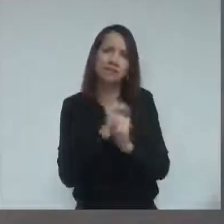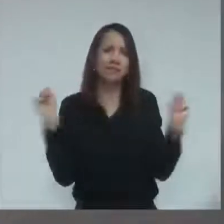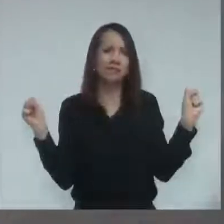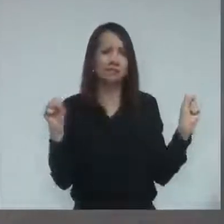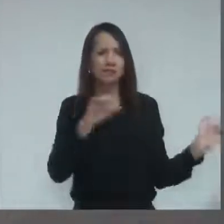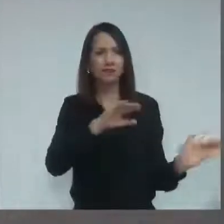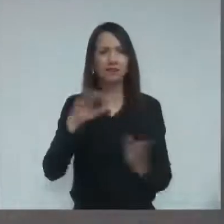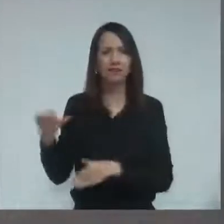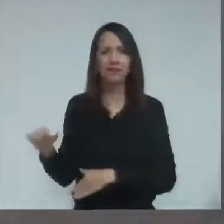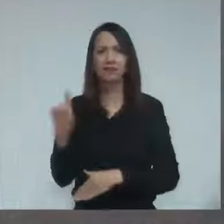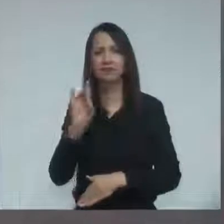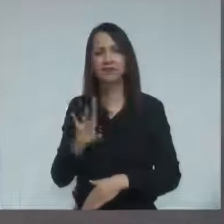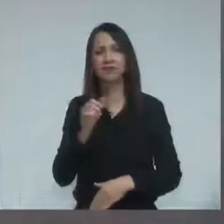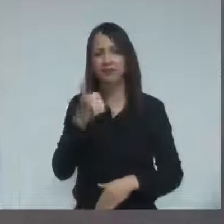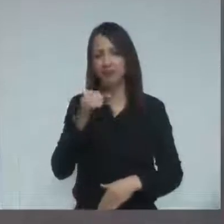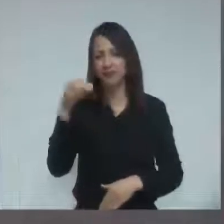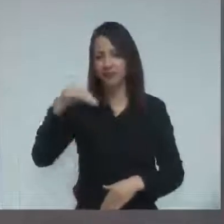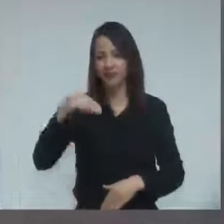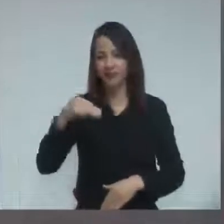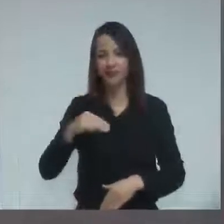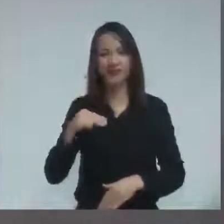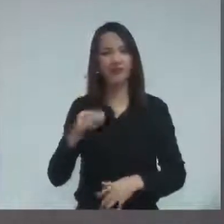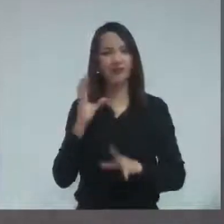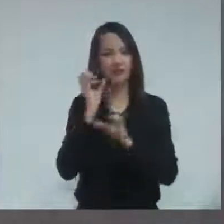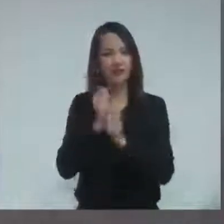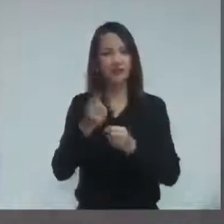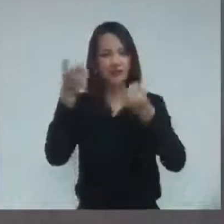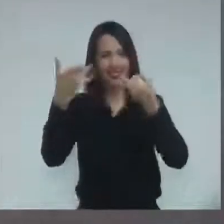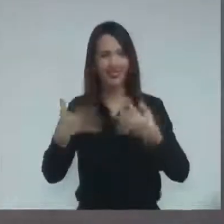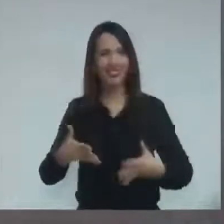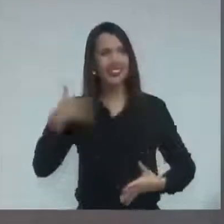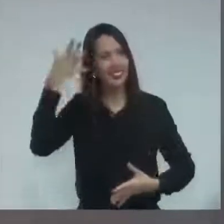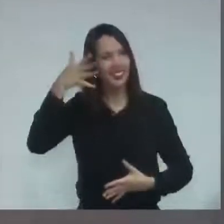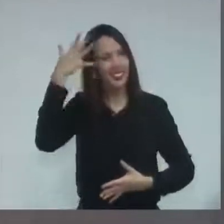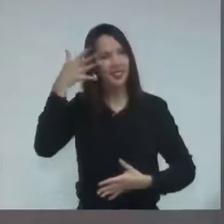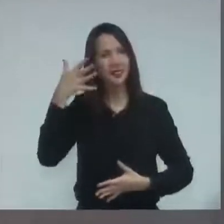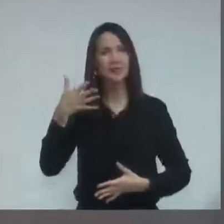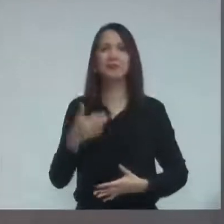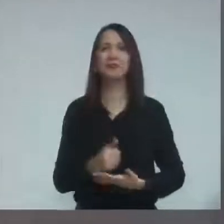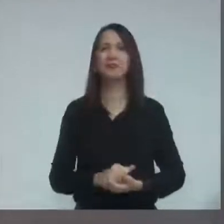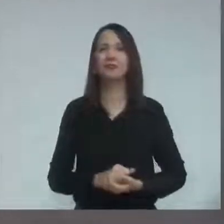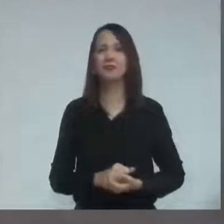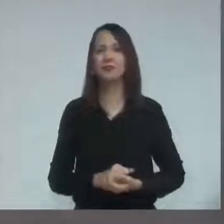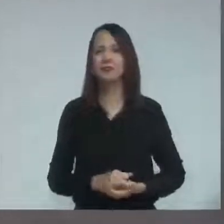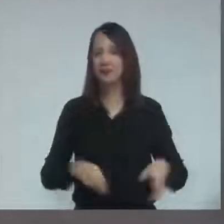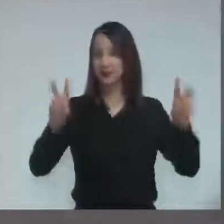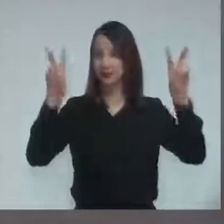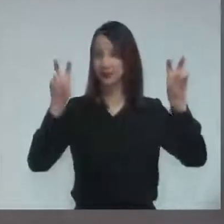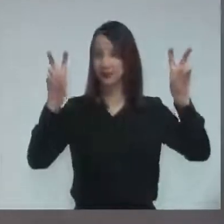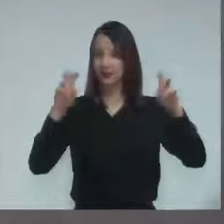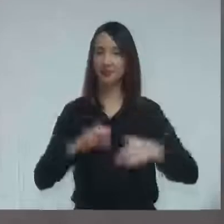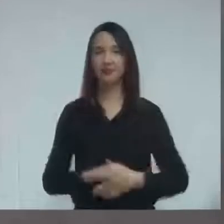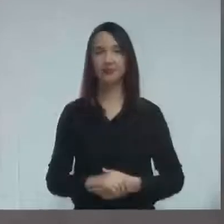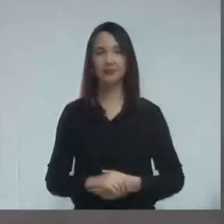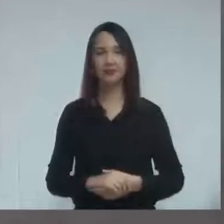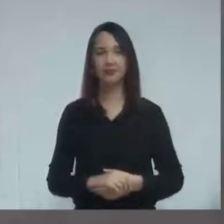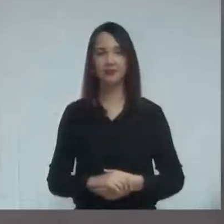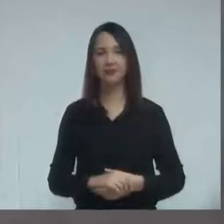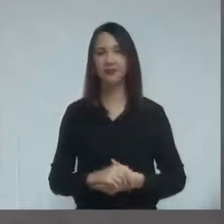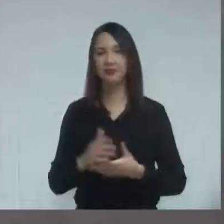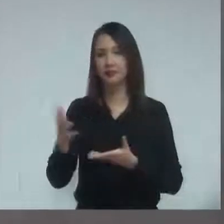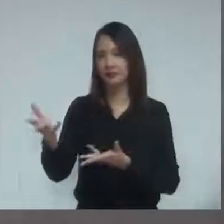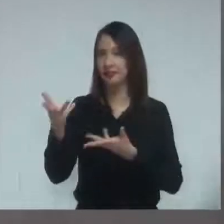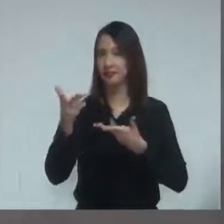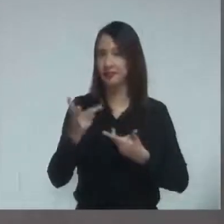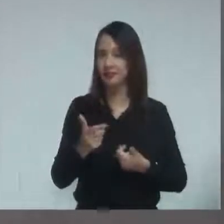nos 10 últimos minutos a falar, explicar, problematizar a respeito do acolhimento do